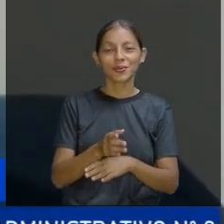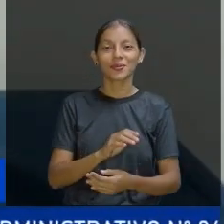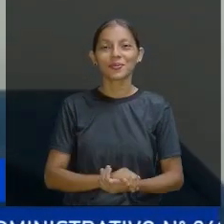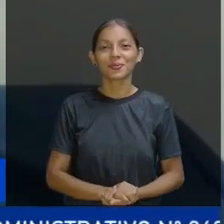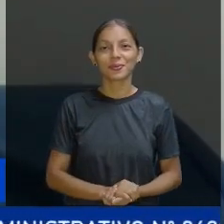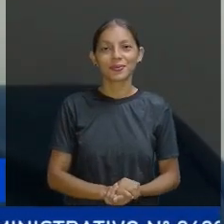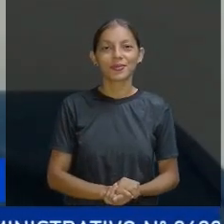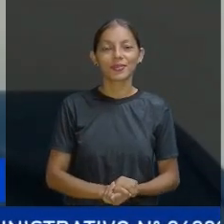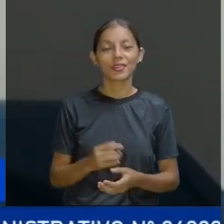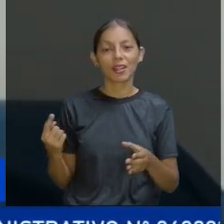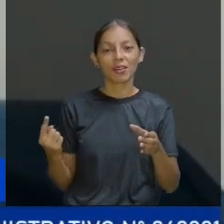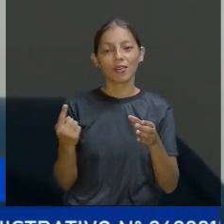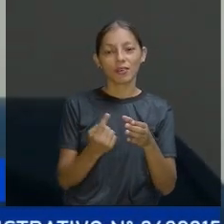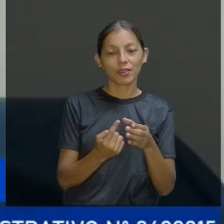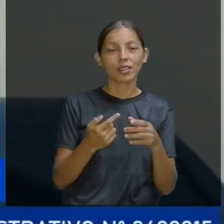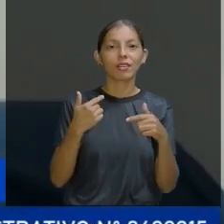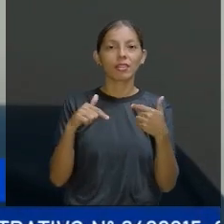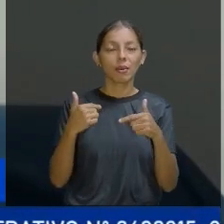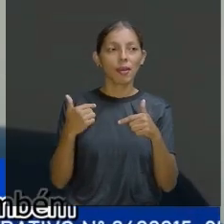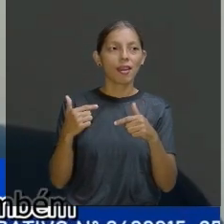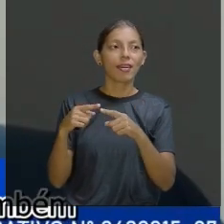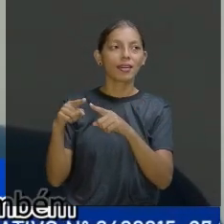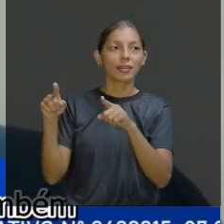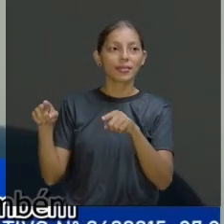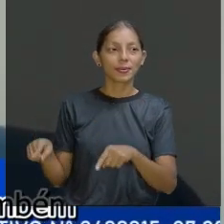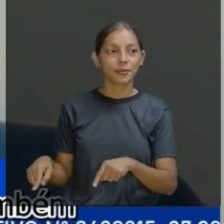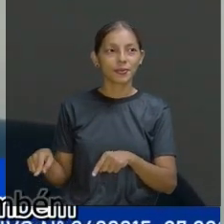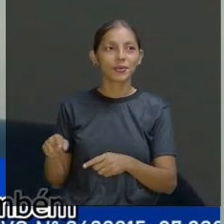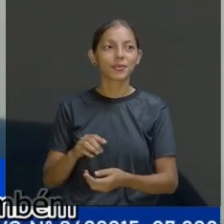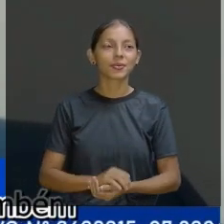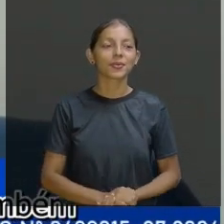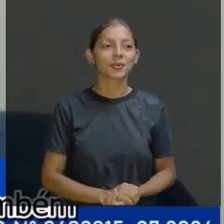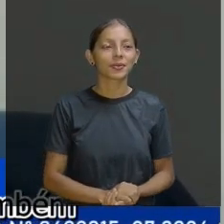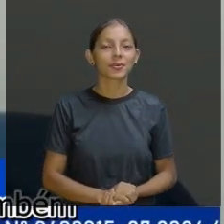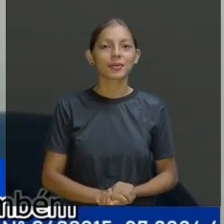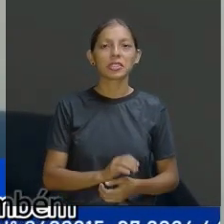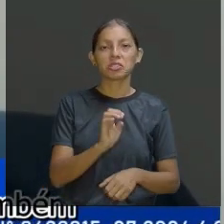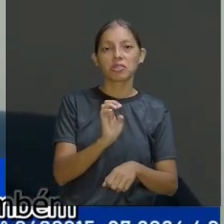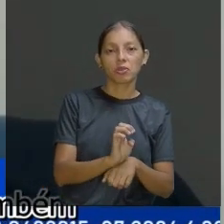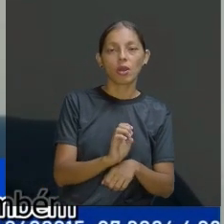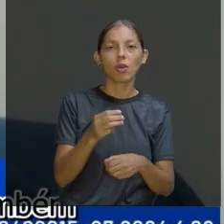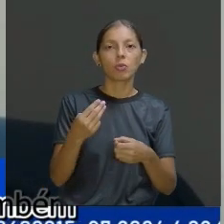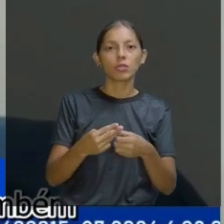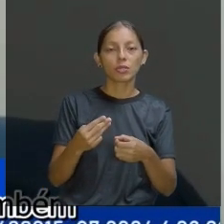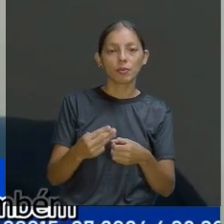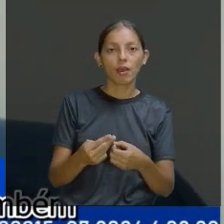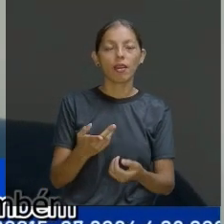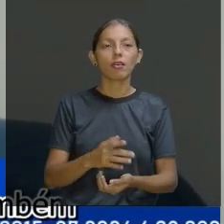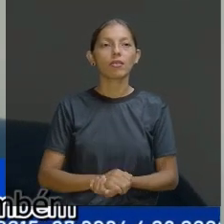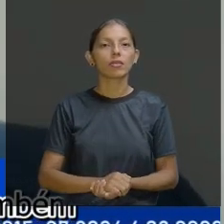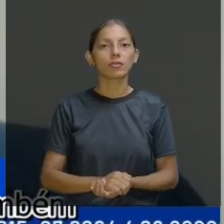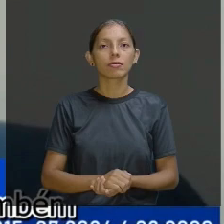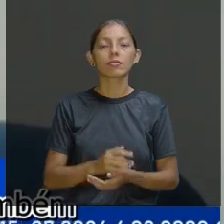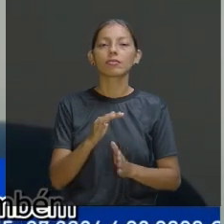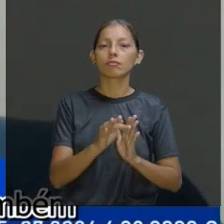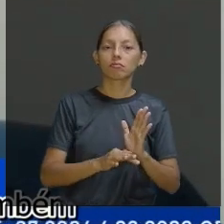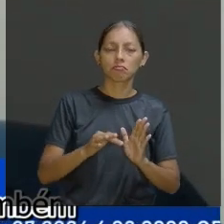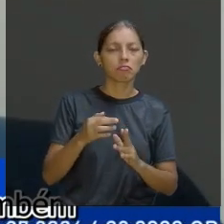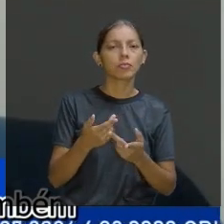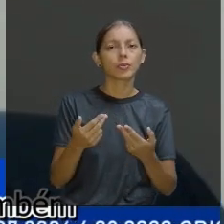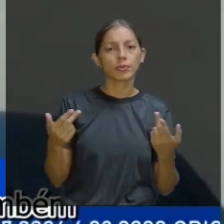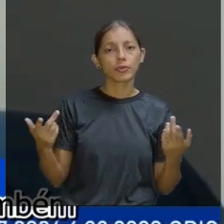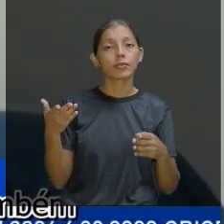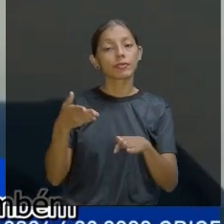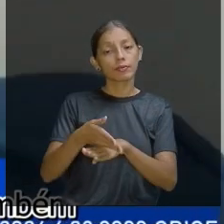órgãos institucionais públicos, seja ele federal, estadual, municipal, mas também tem que ter essa participação também